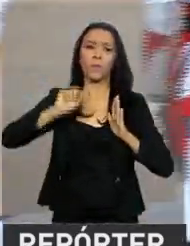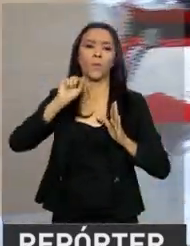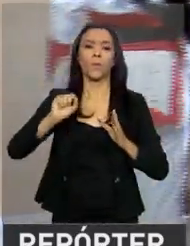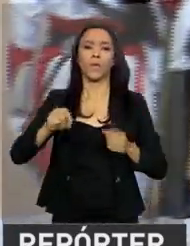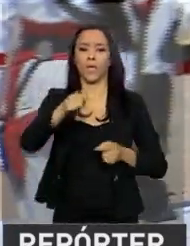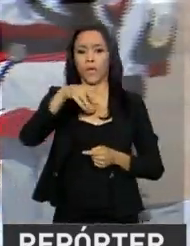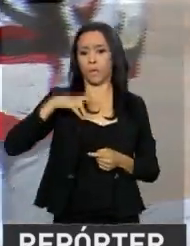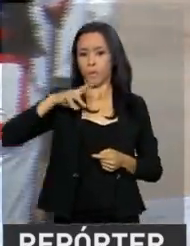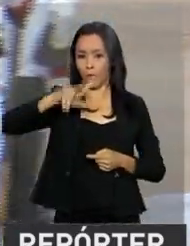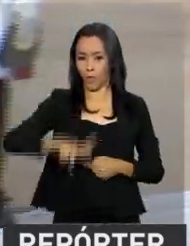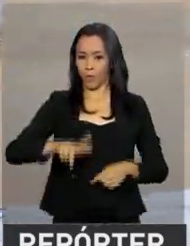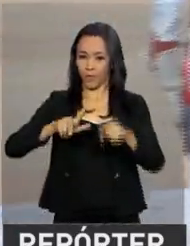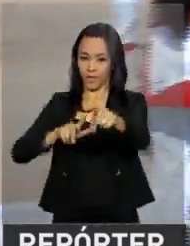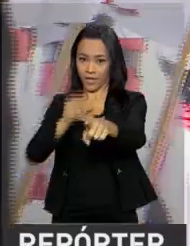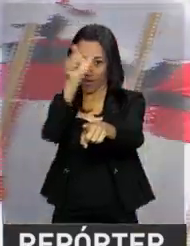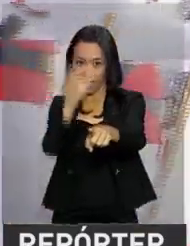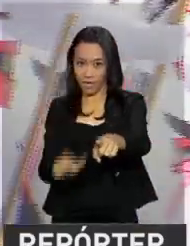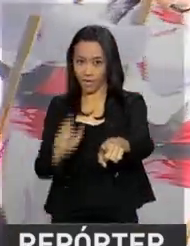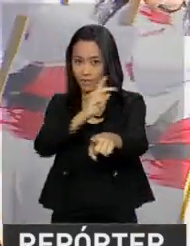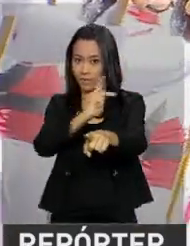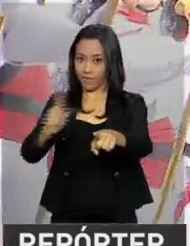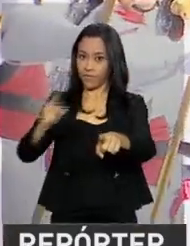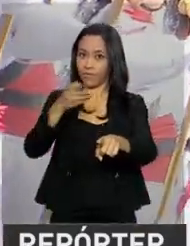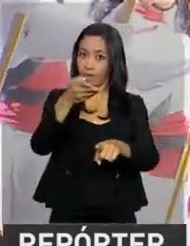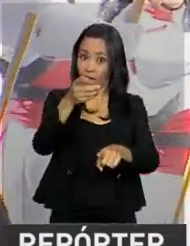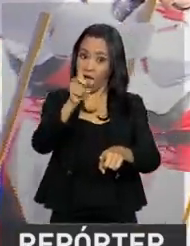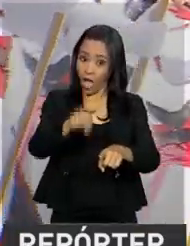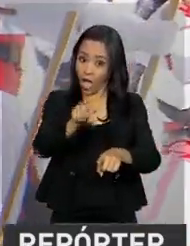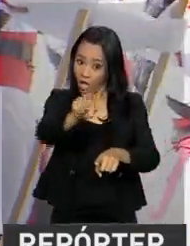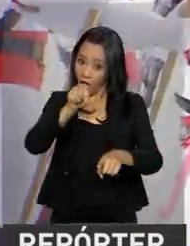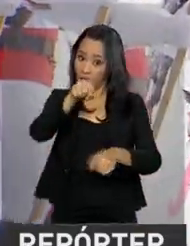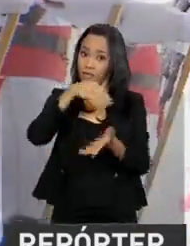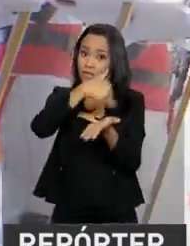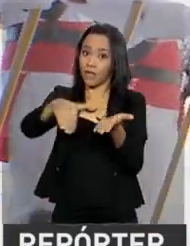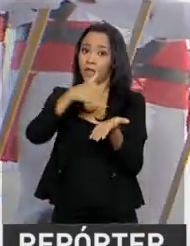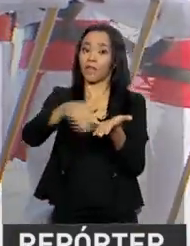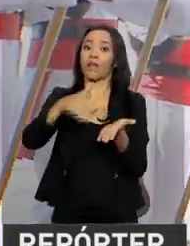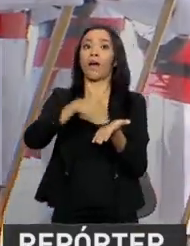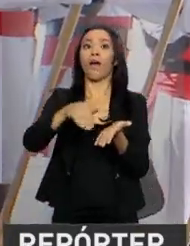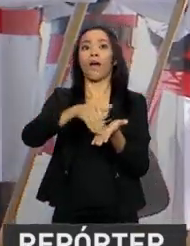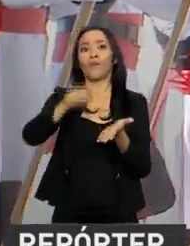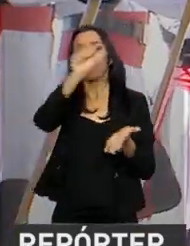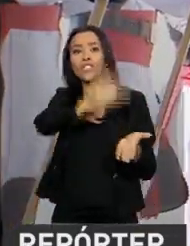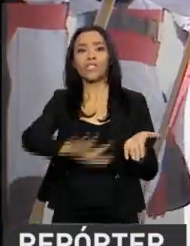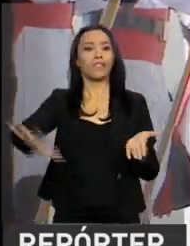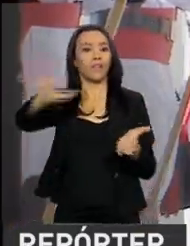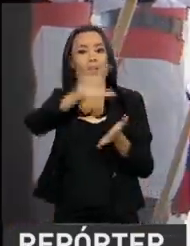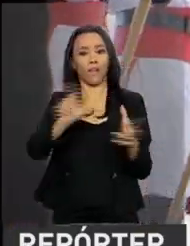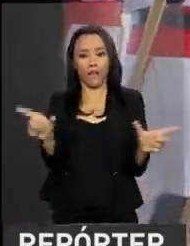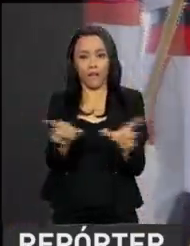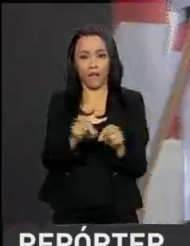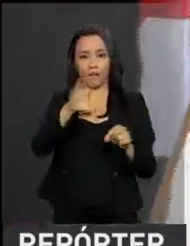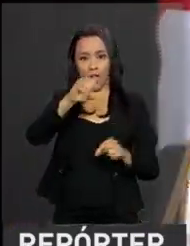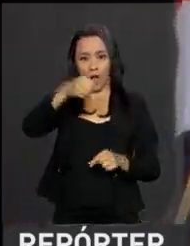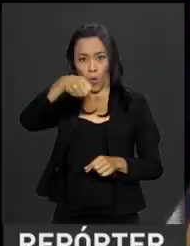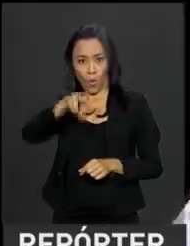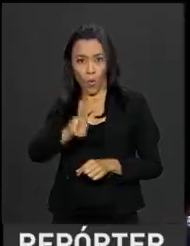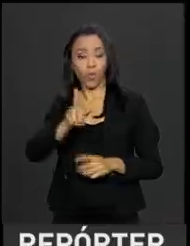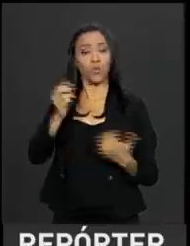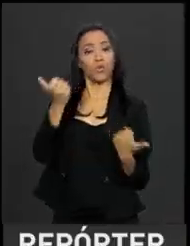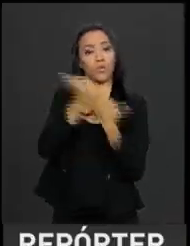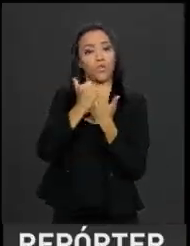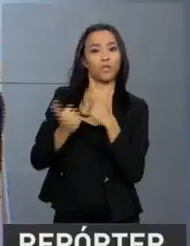português António Guterres, que foi eleito, como você falou, secretário-geral da Organização das Nações Unidas. Ele vai substituir